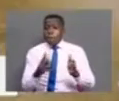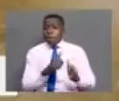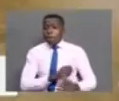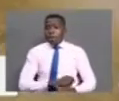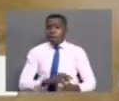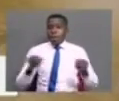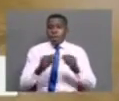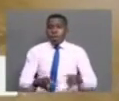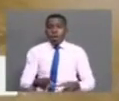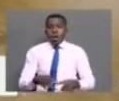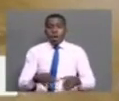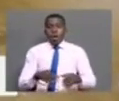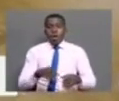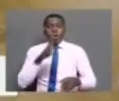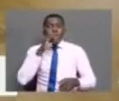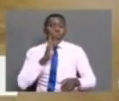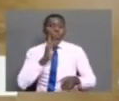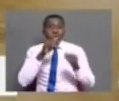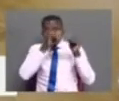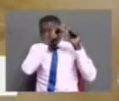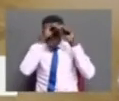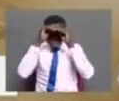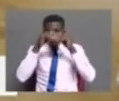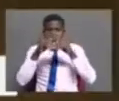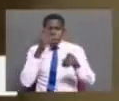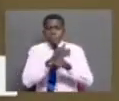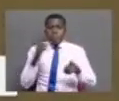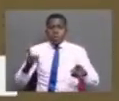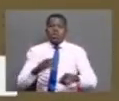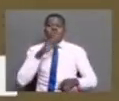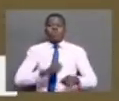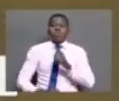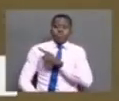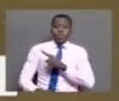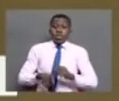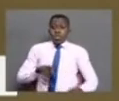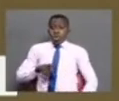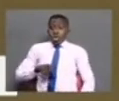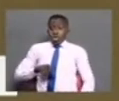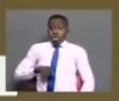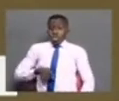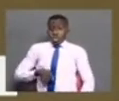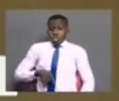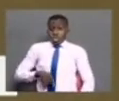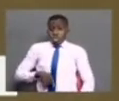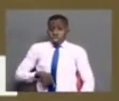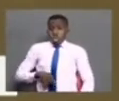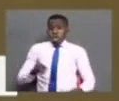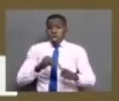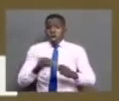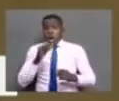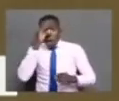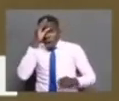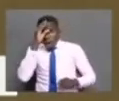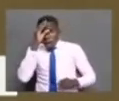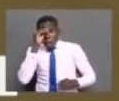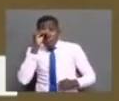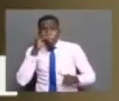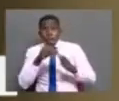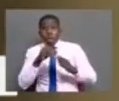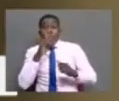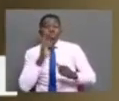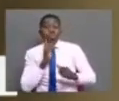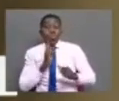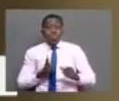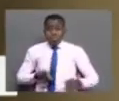já que Maria nasceu sem o órgão genital definido Maria de 11 anos aparenta ter